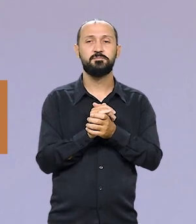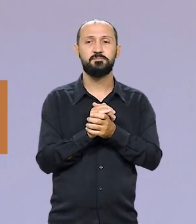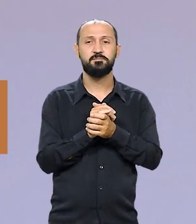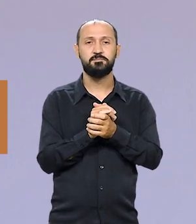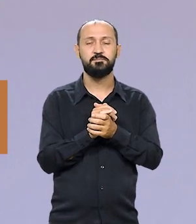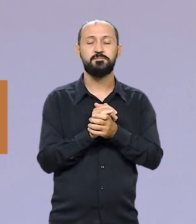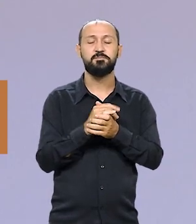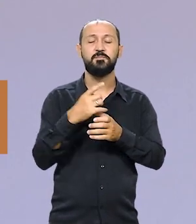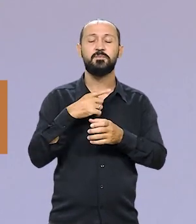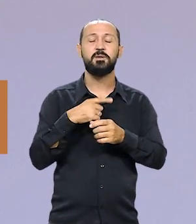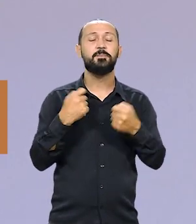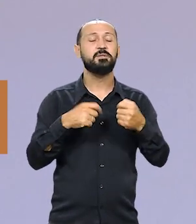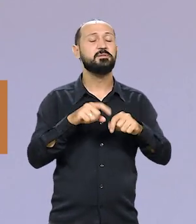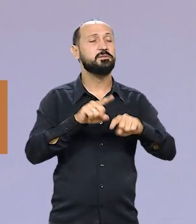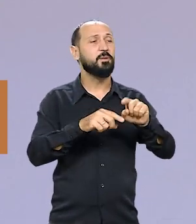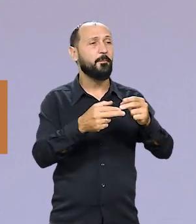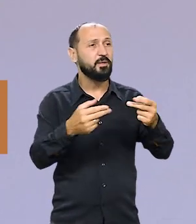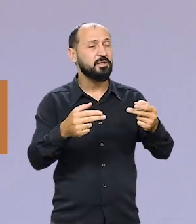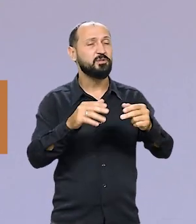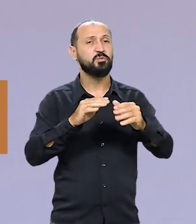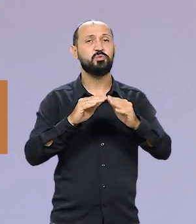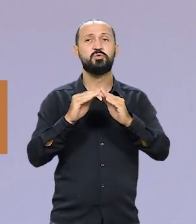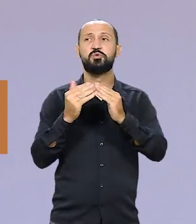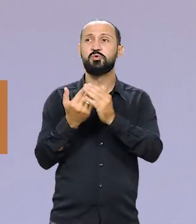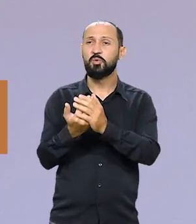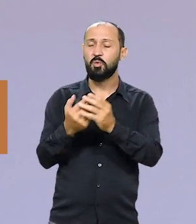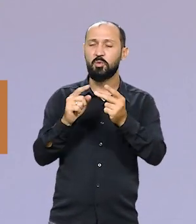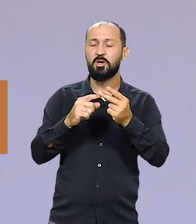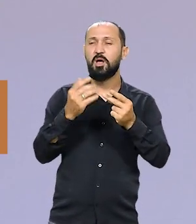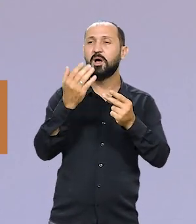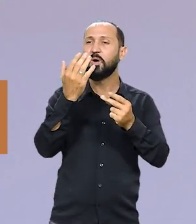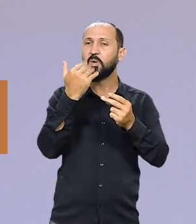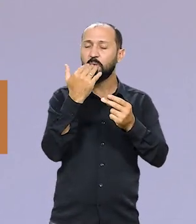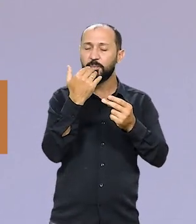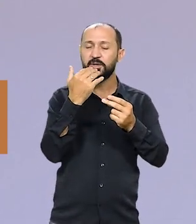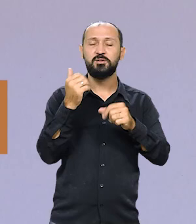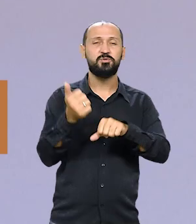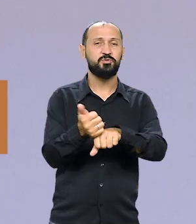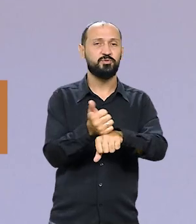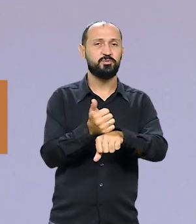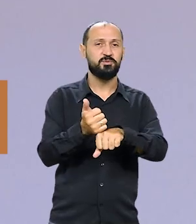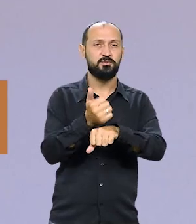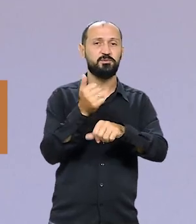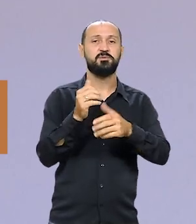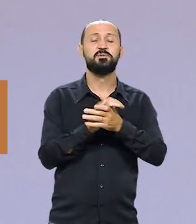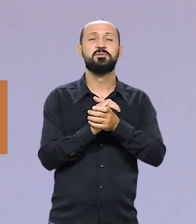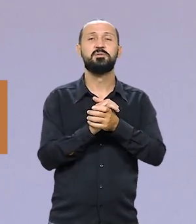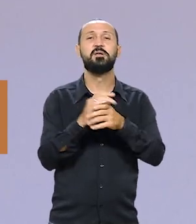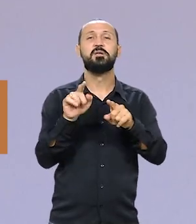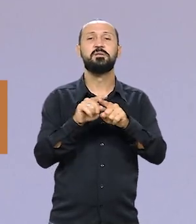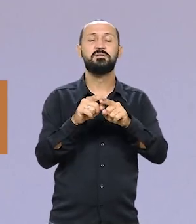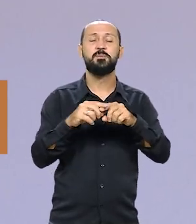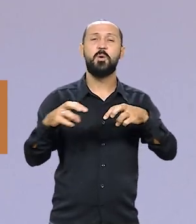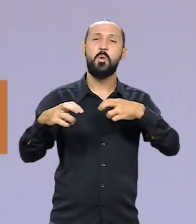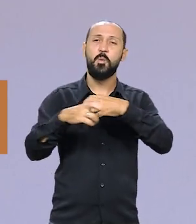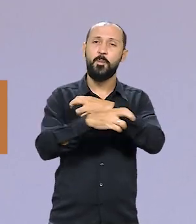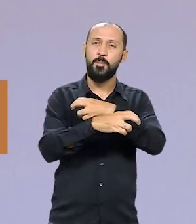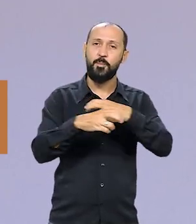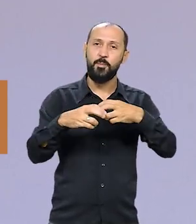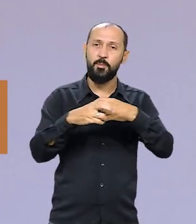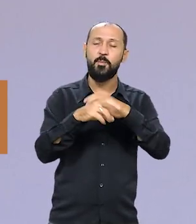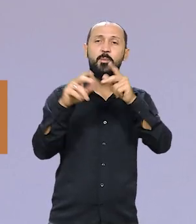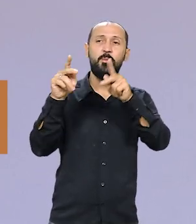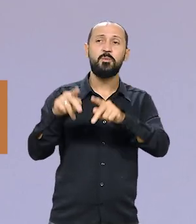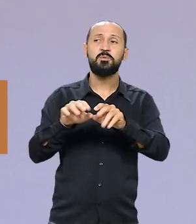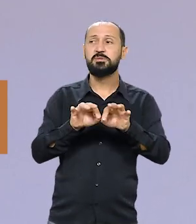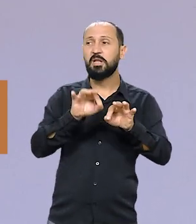uma disponibilidade de material escolar, merenda escolar de qualidade e transporte público se a criança está